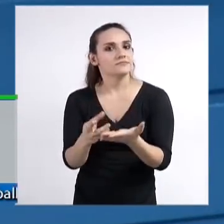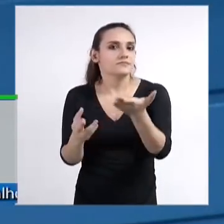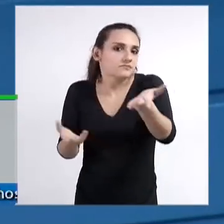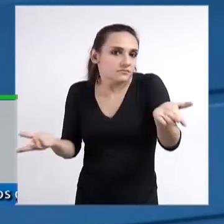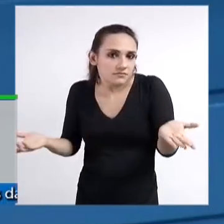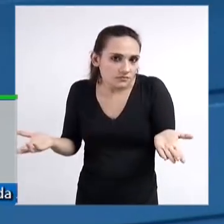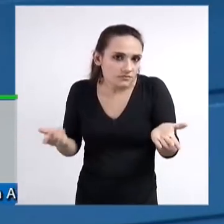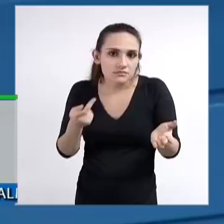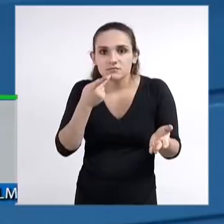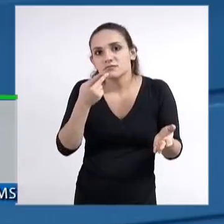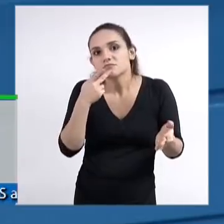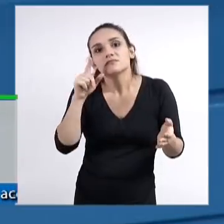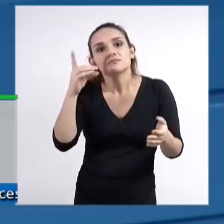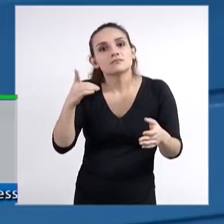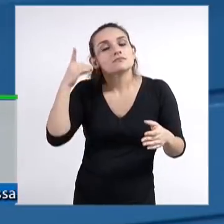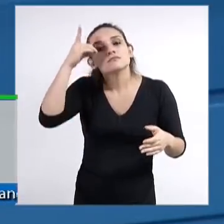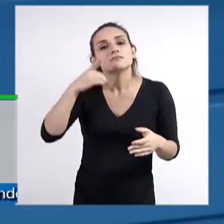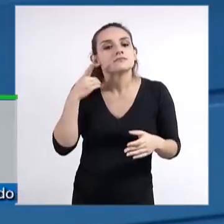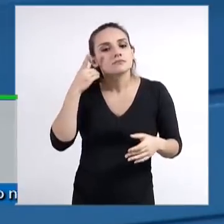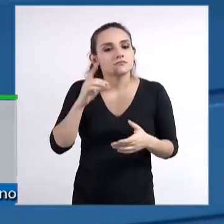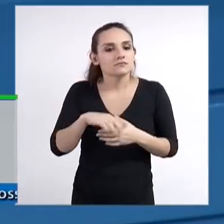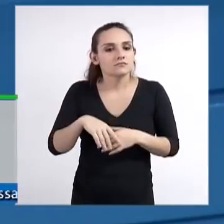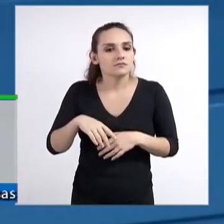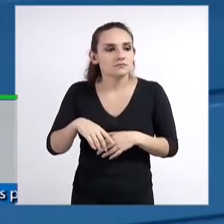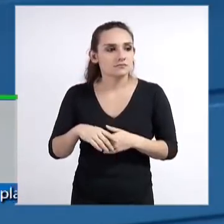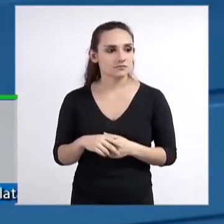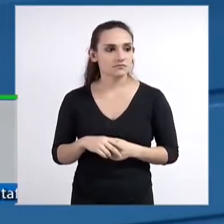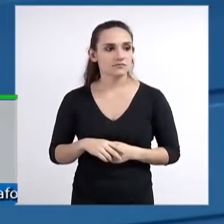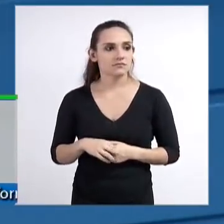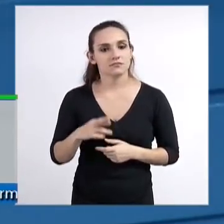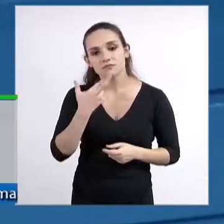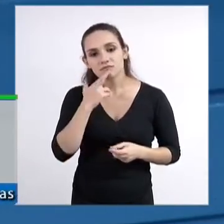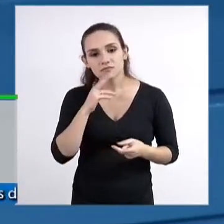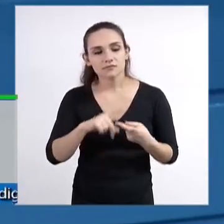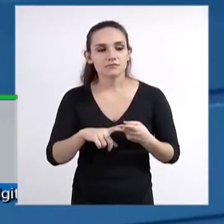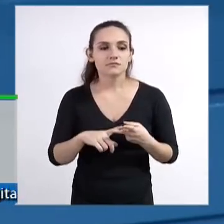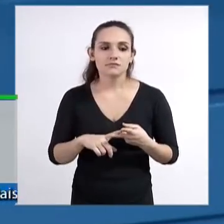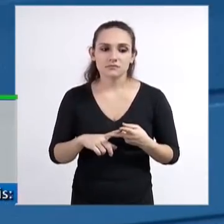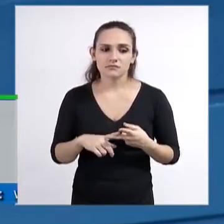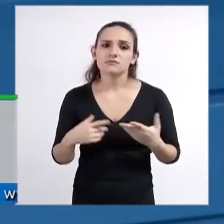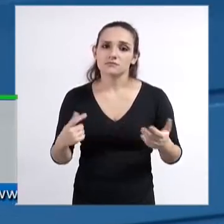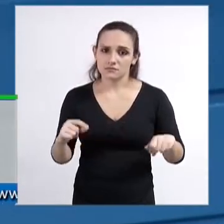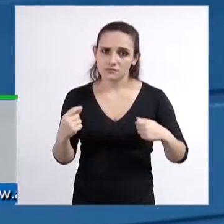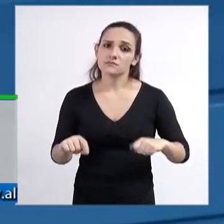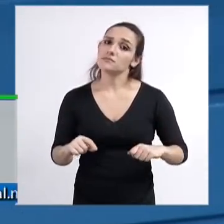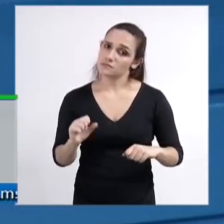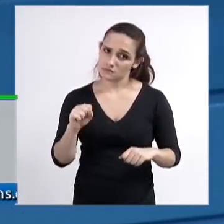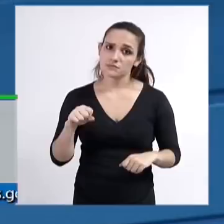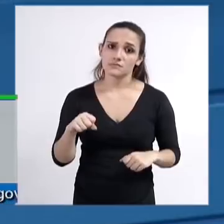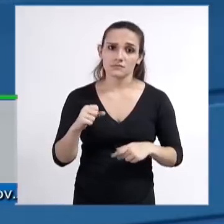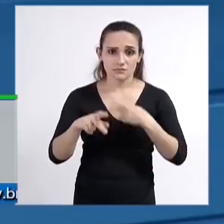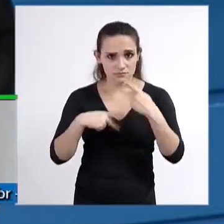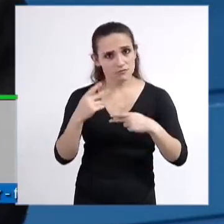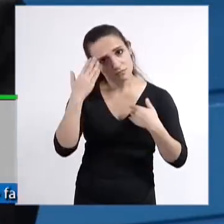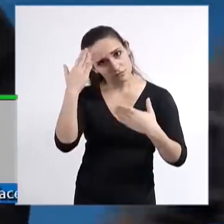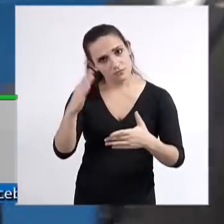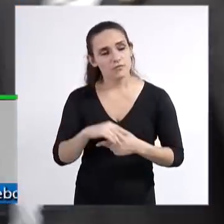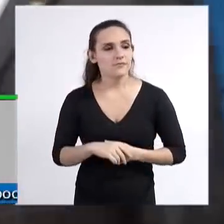Excelência, como o deputado Renato Câmara estava lá, necessário essa fala. Muito